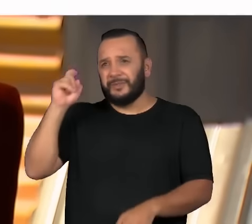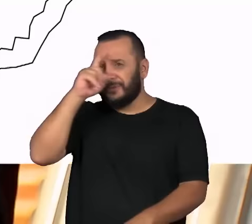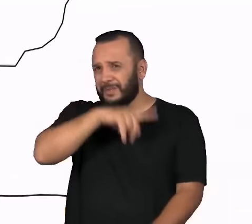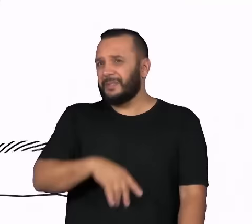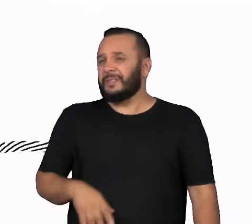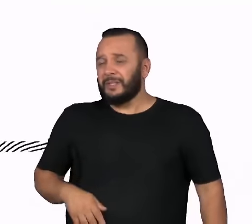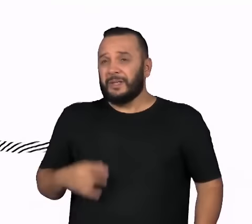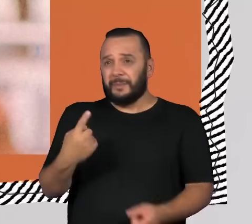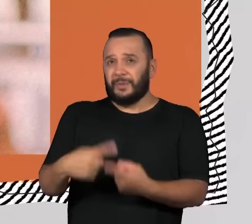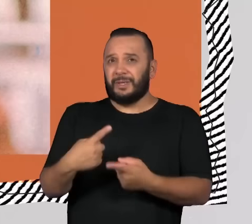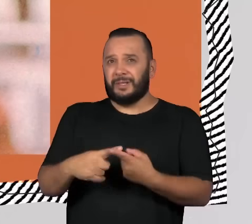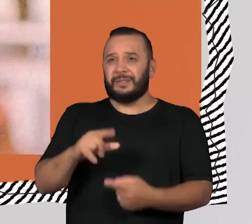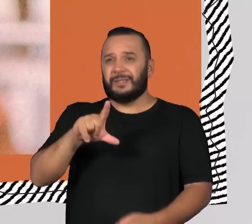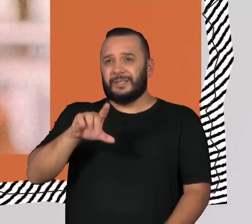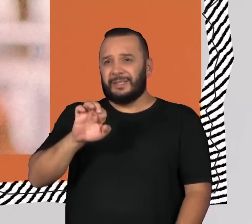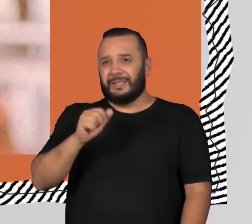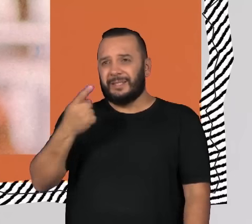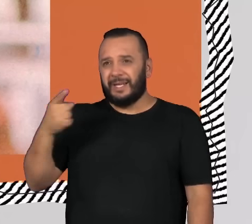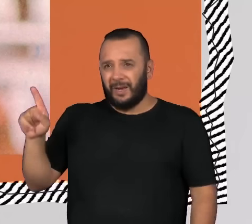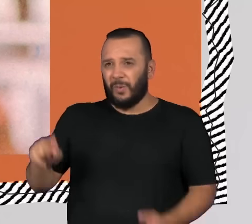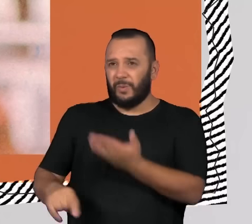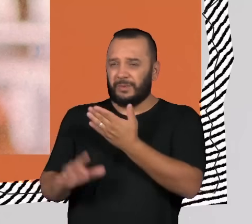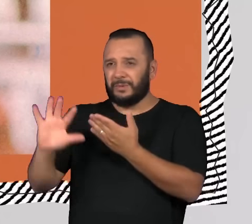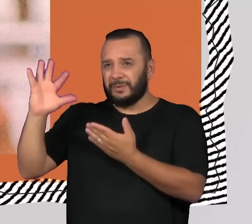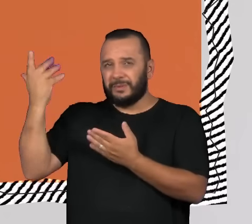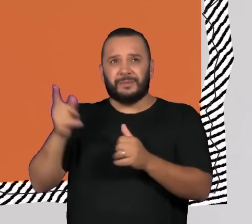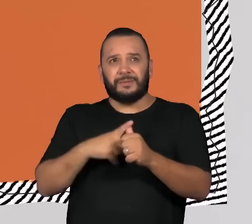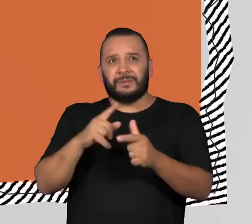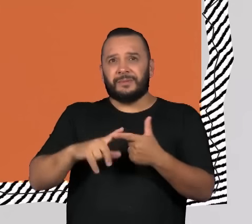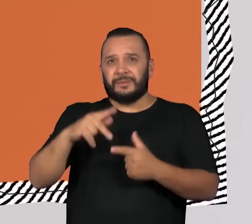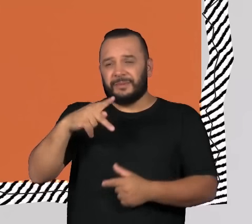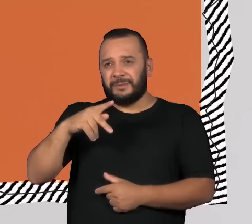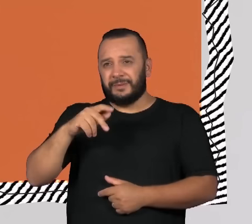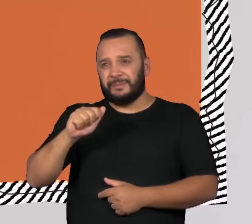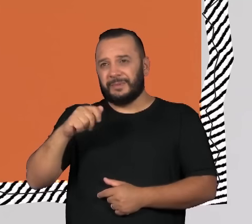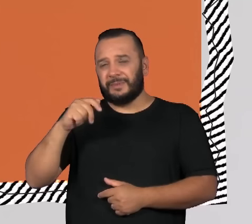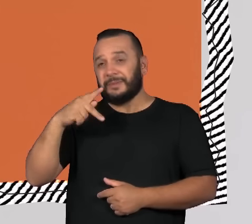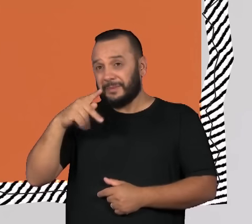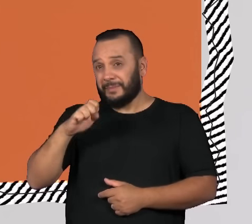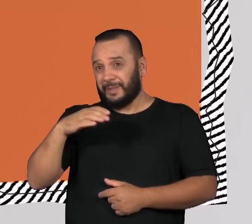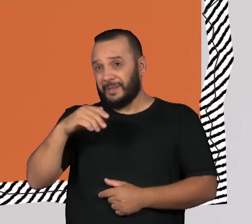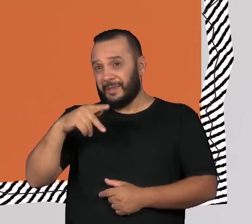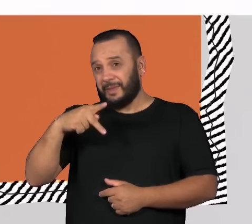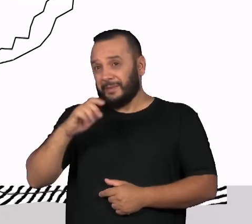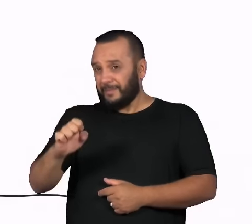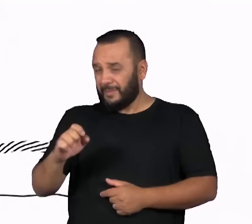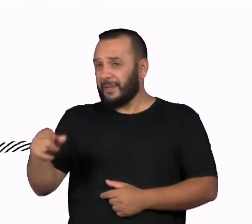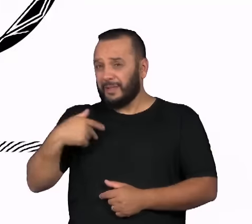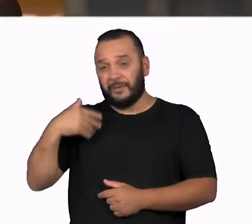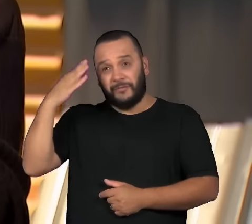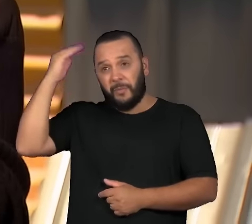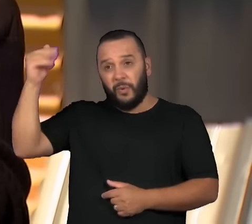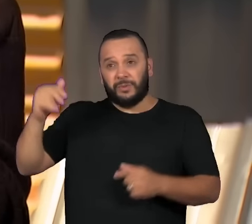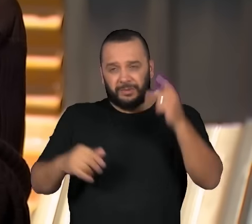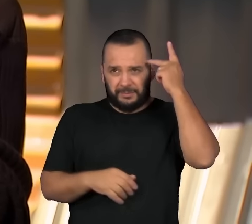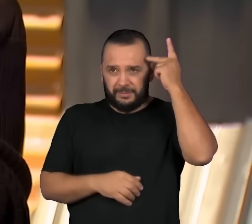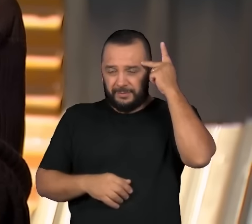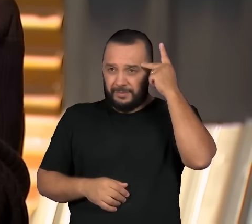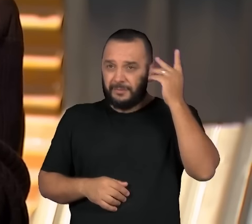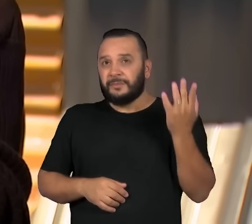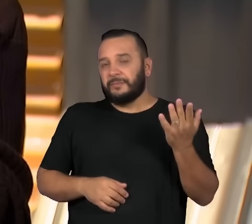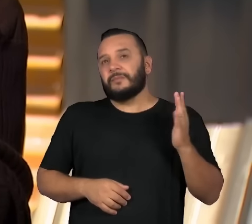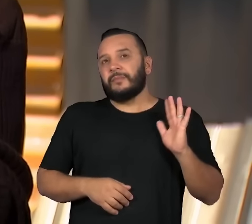ex-jogador. Você vê o Leão passou por isso. Tem que né? estudar antes. Mas você vê o Pepe, por exemplo, do Santos. Ele teve muito sucesso no São Paulo, só que foi muito depois do que ele já